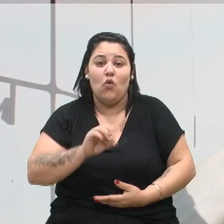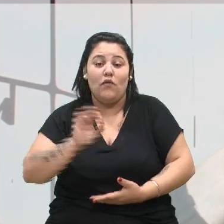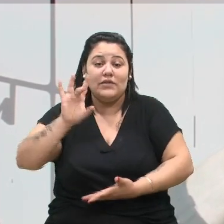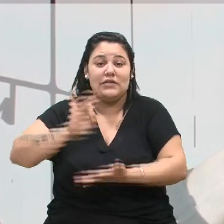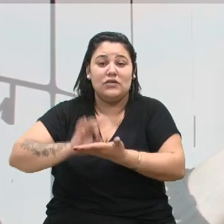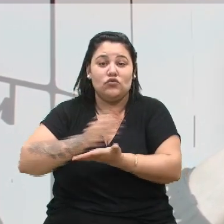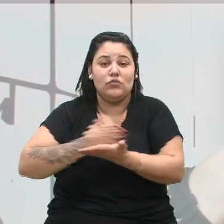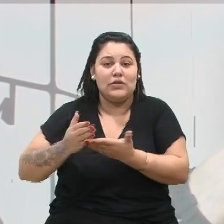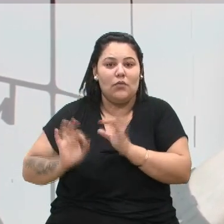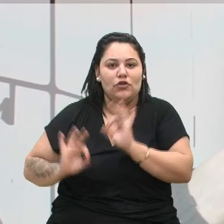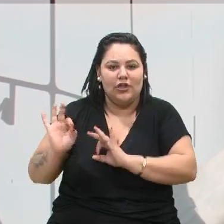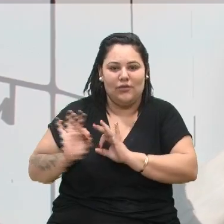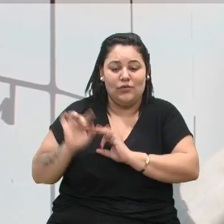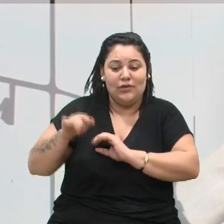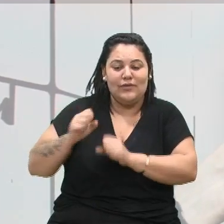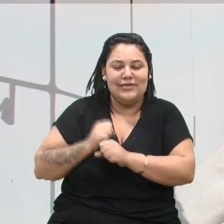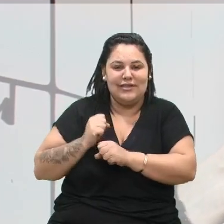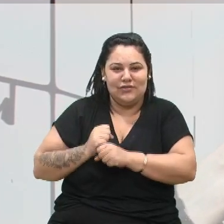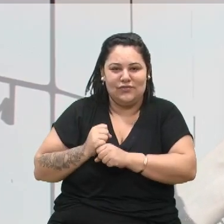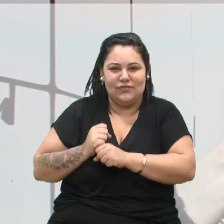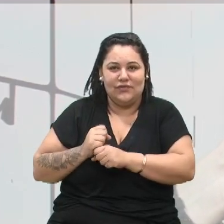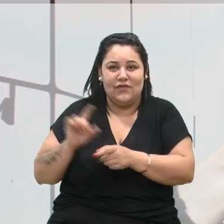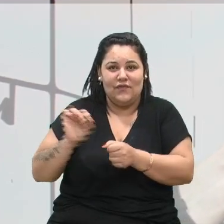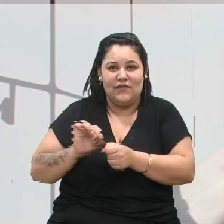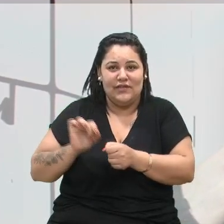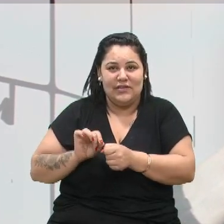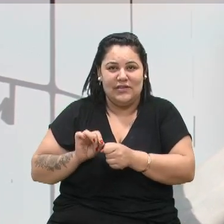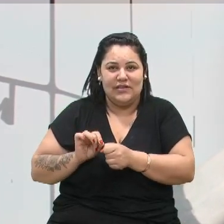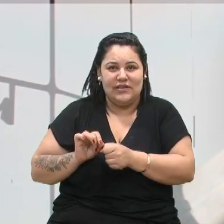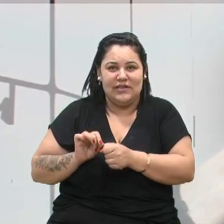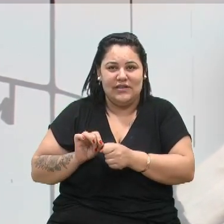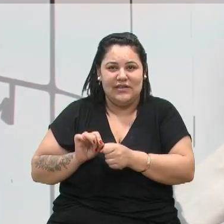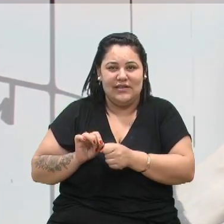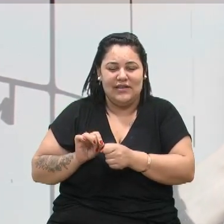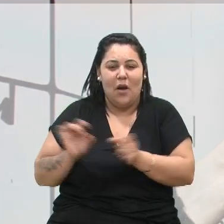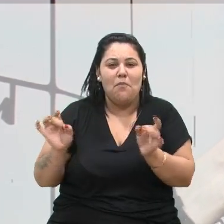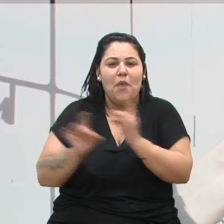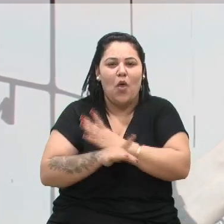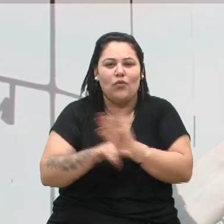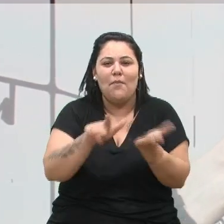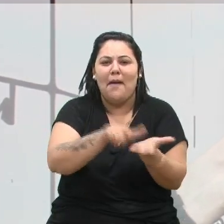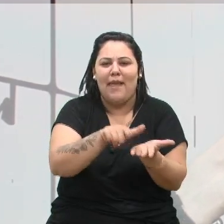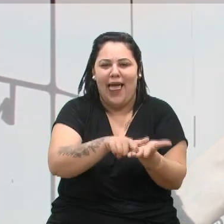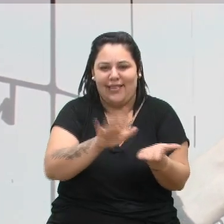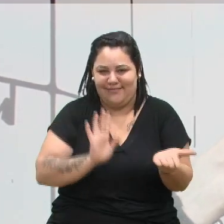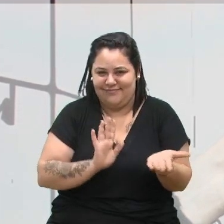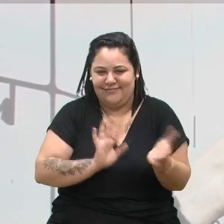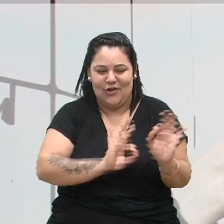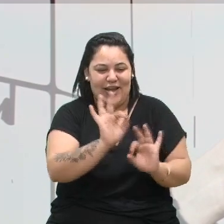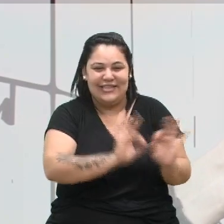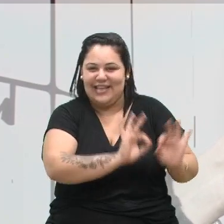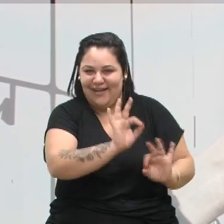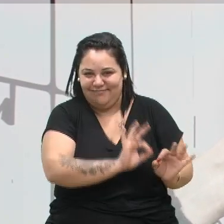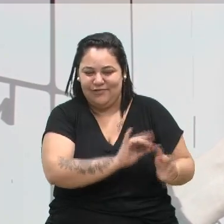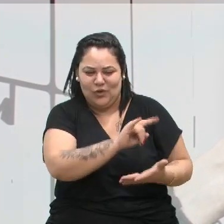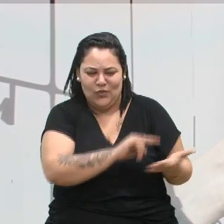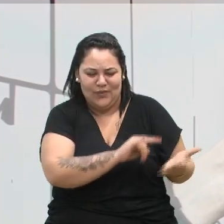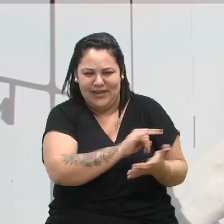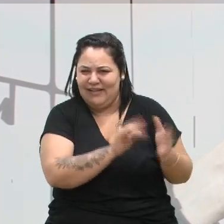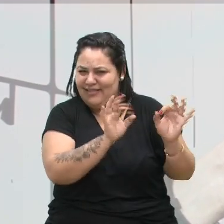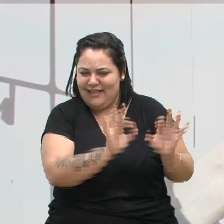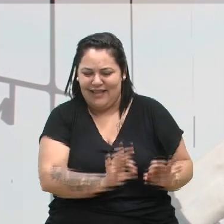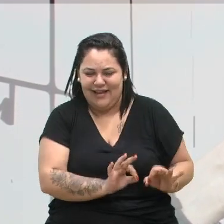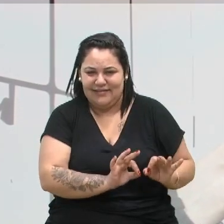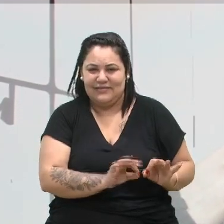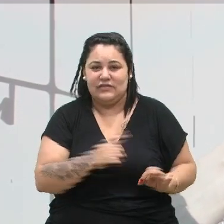vai acontecer a conclusão da parte vou te dizer, da papelada, vamos dizer assim, para começar a funcionar. São 13